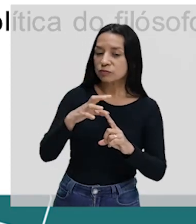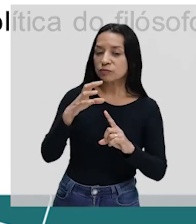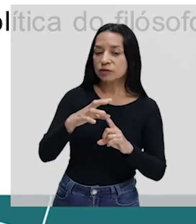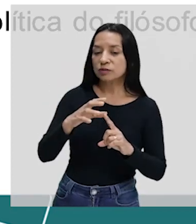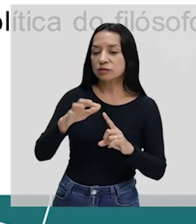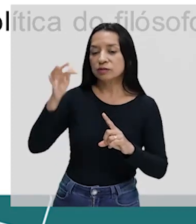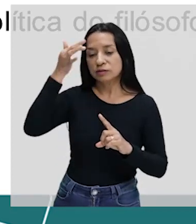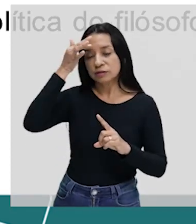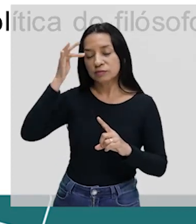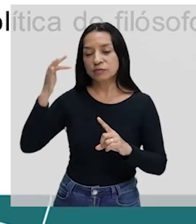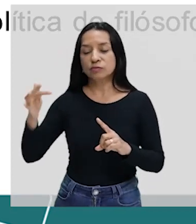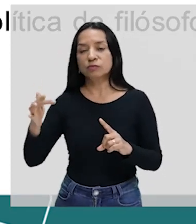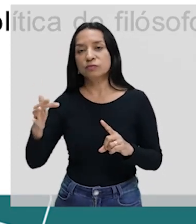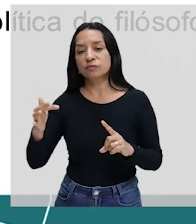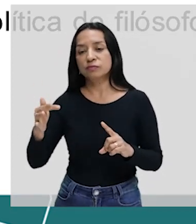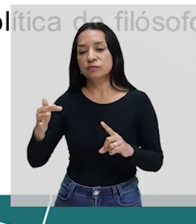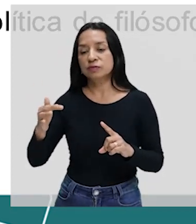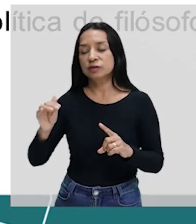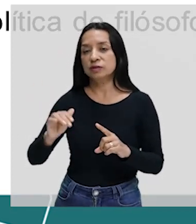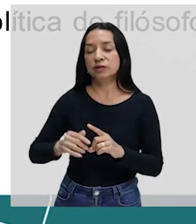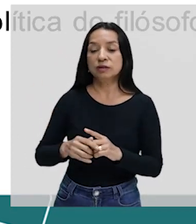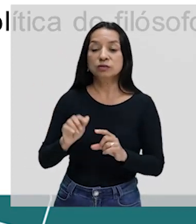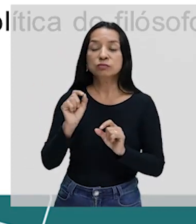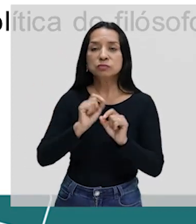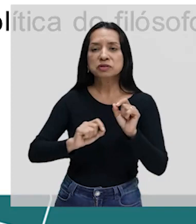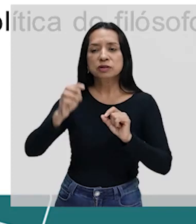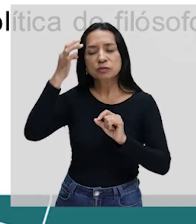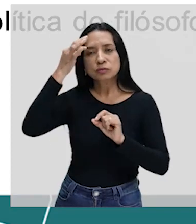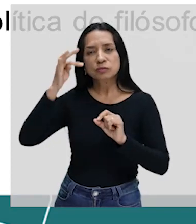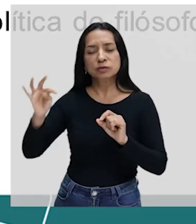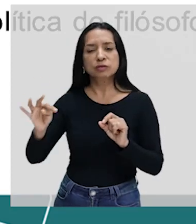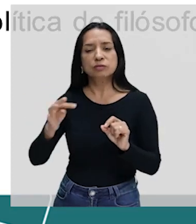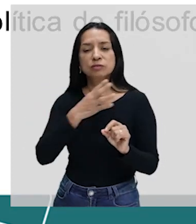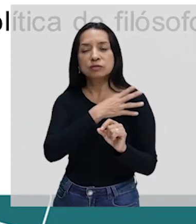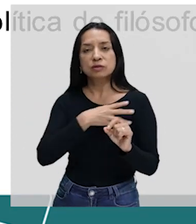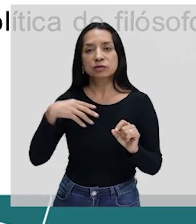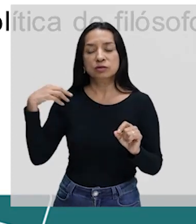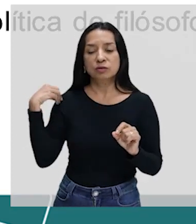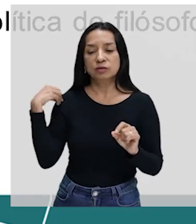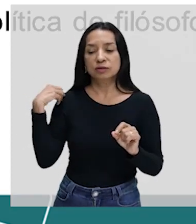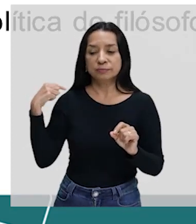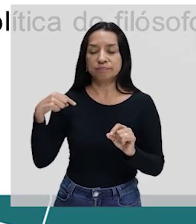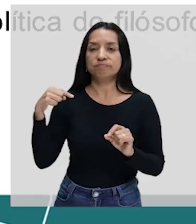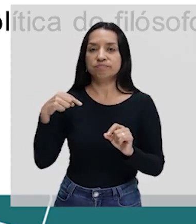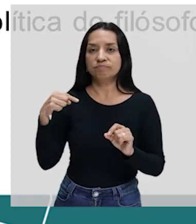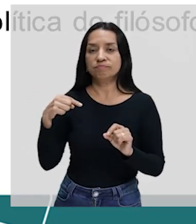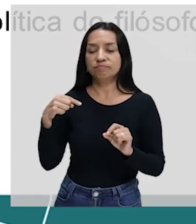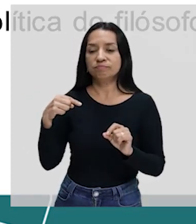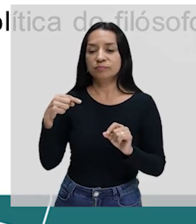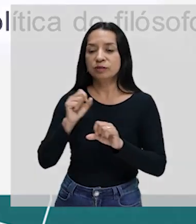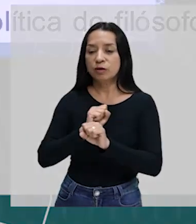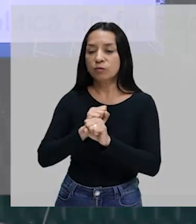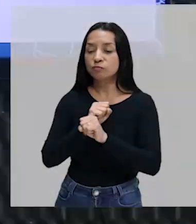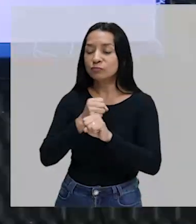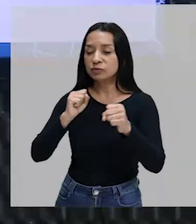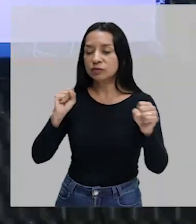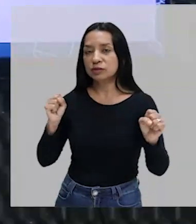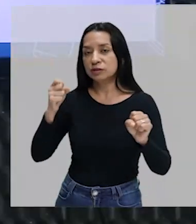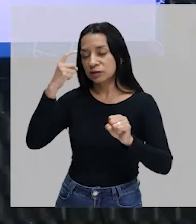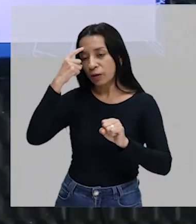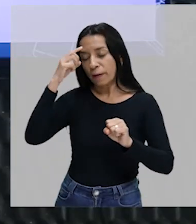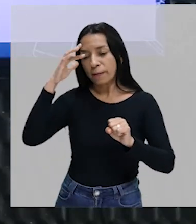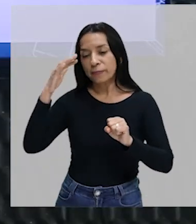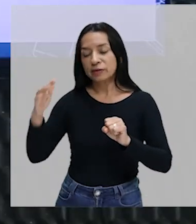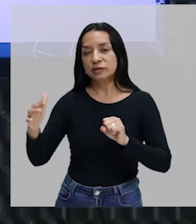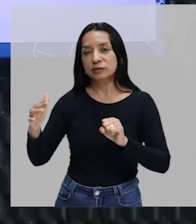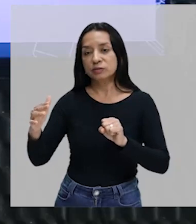Aristóteles. Como vocês sabem, Aristóteles é um dos grandes pensadores da filosofia ocidental. É um cara que viveu na